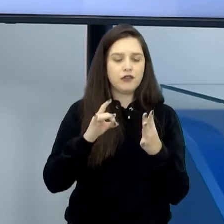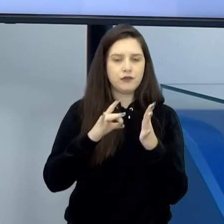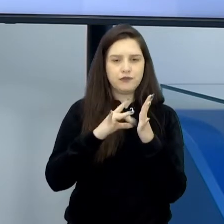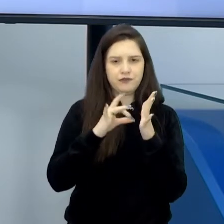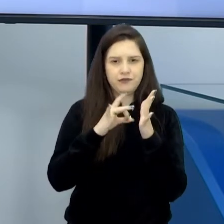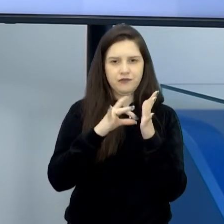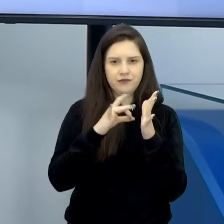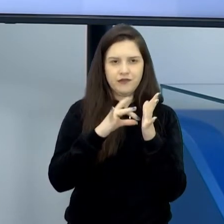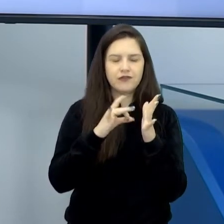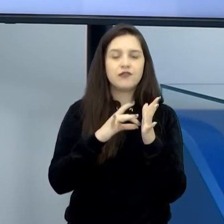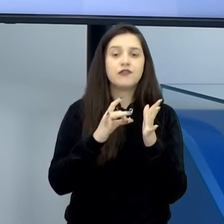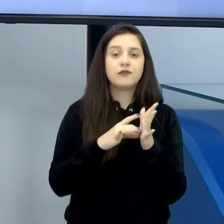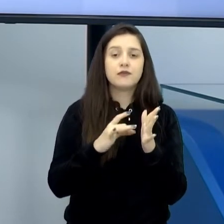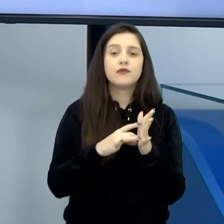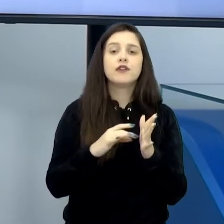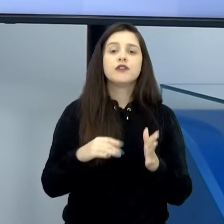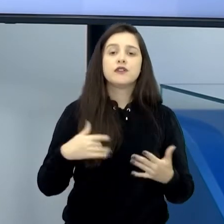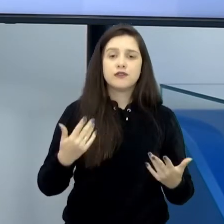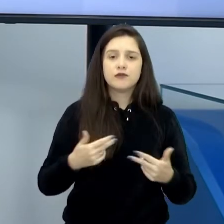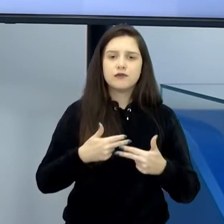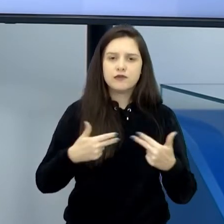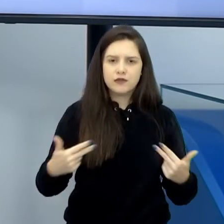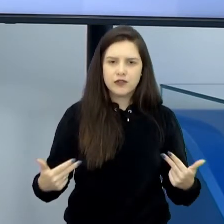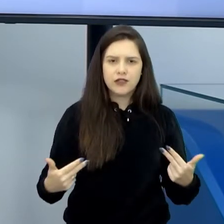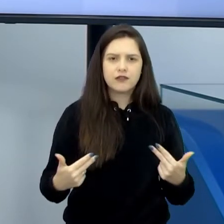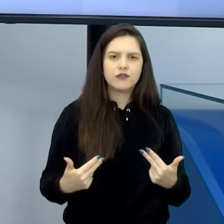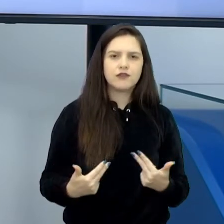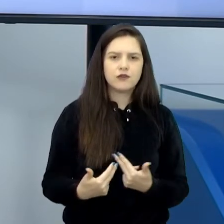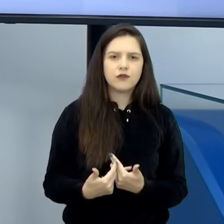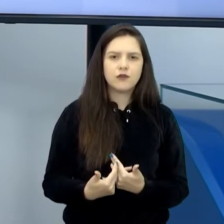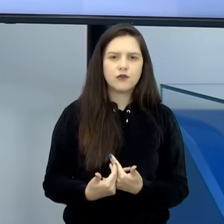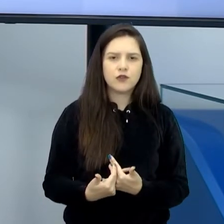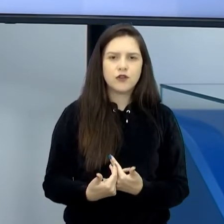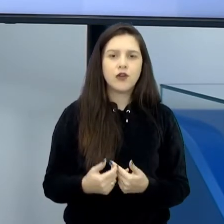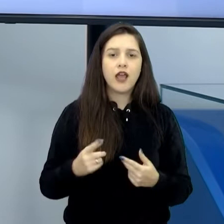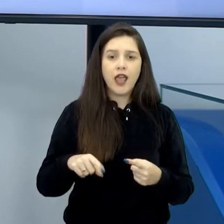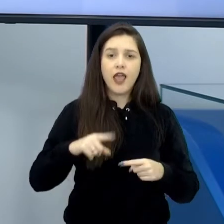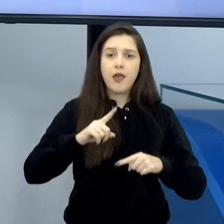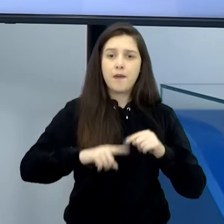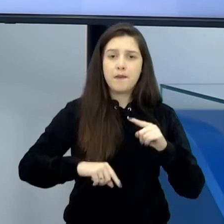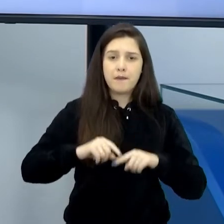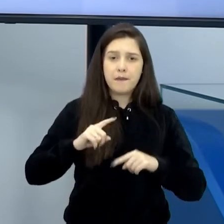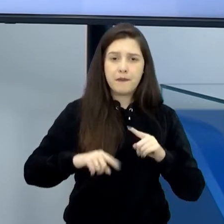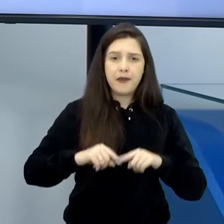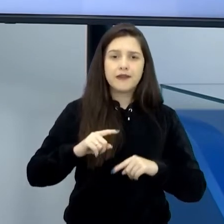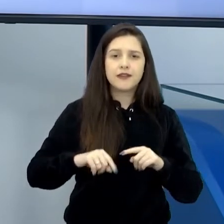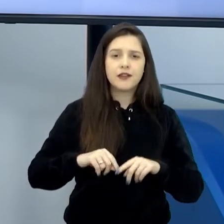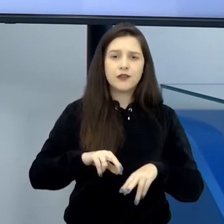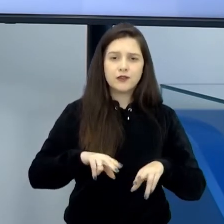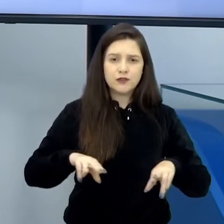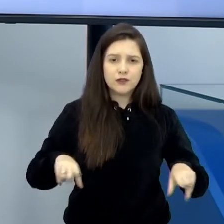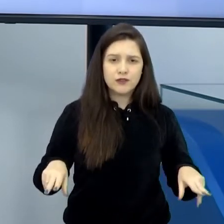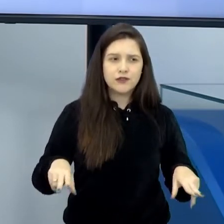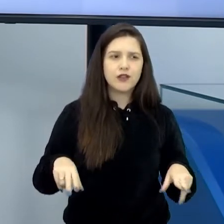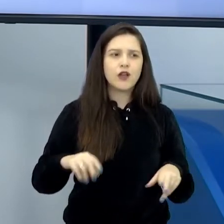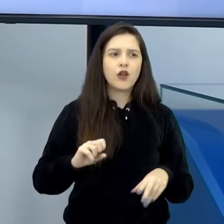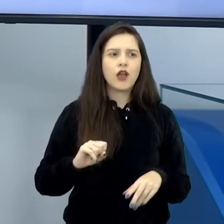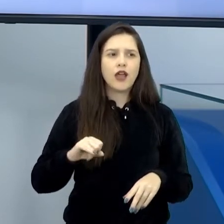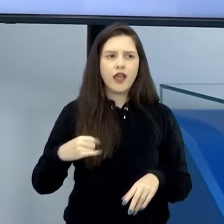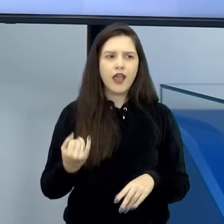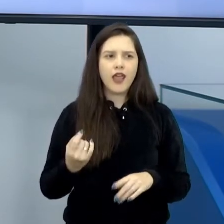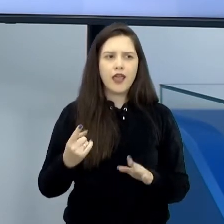podemos considerar um sólido, certo? O vidro é um material que está no estado líquido, que quando nós medimos o grau